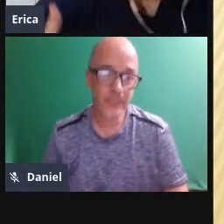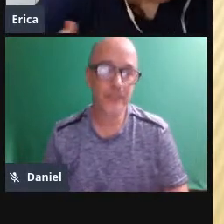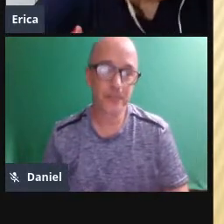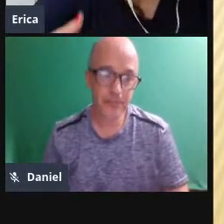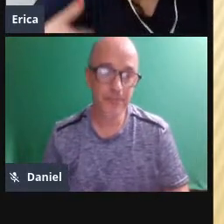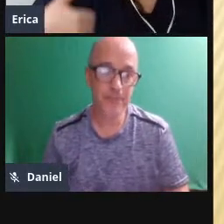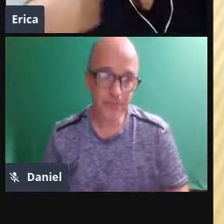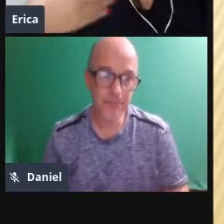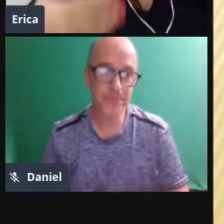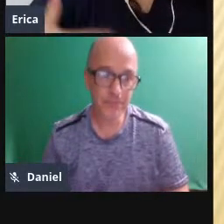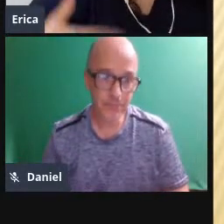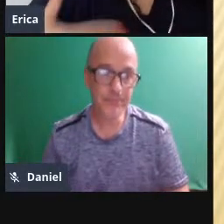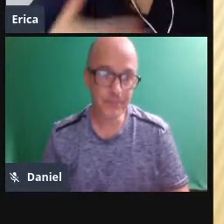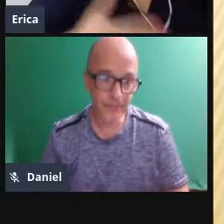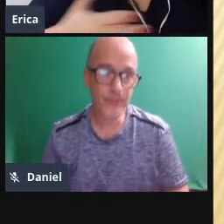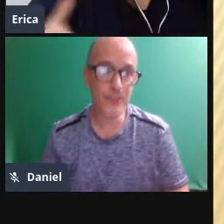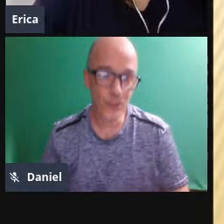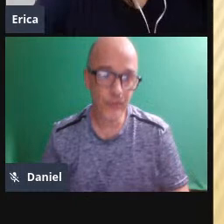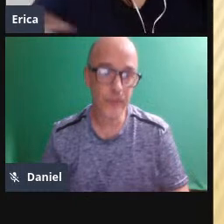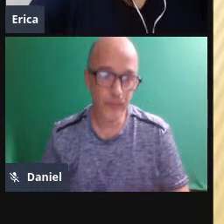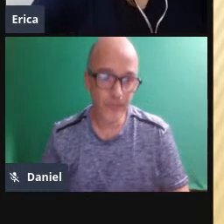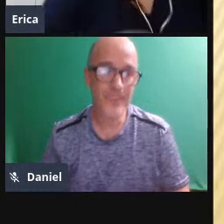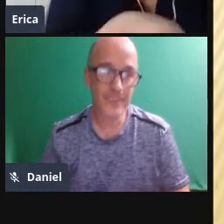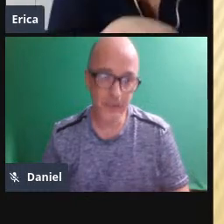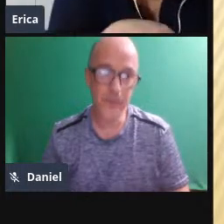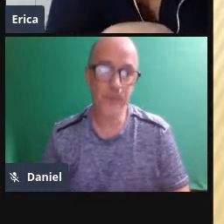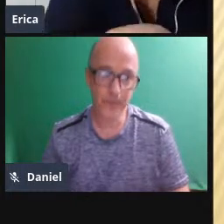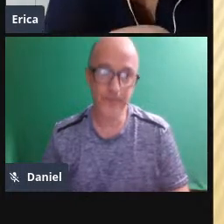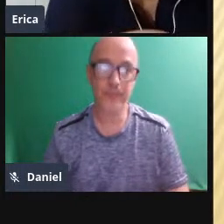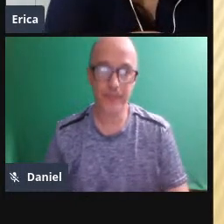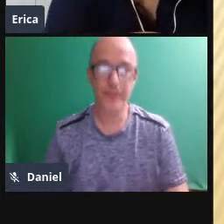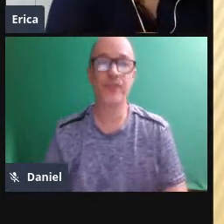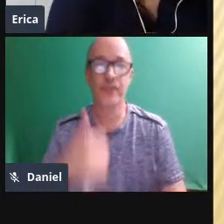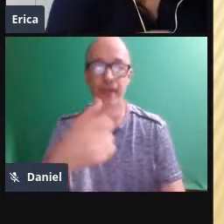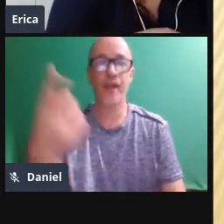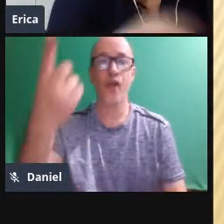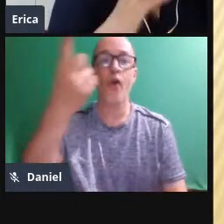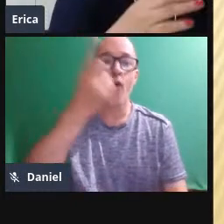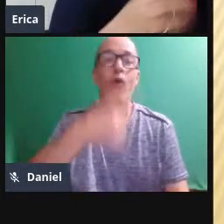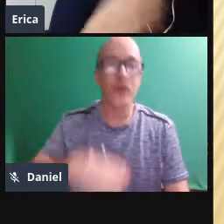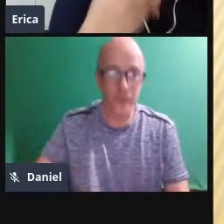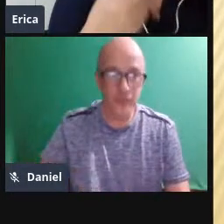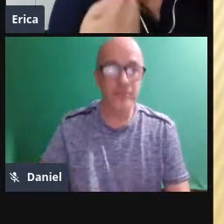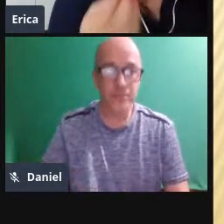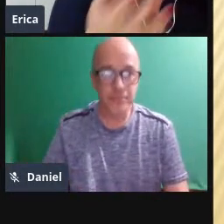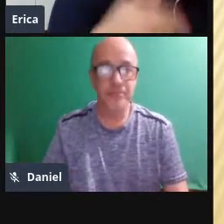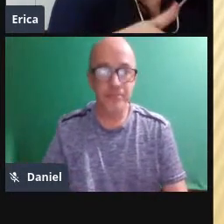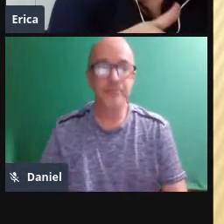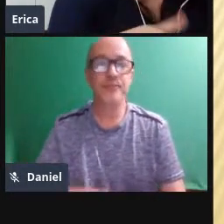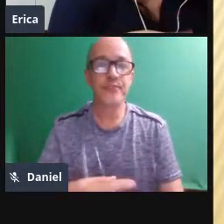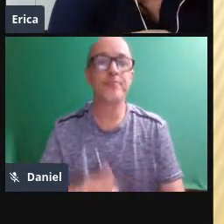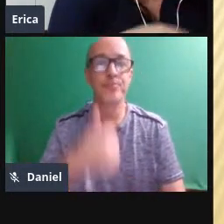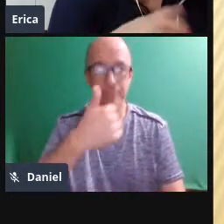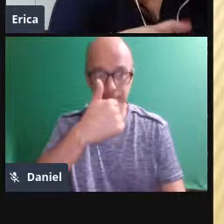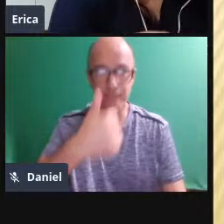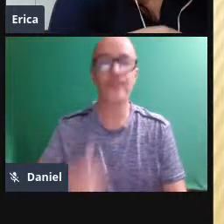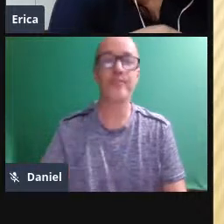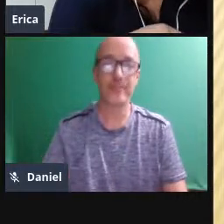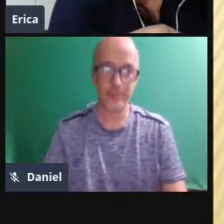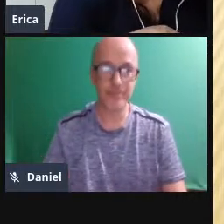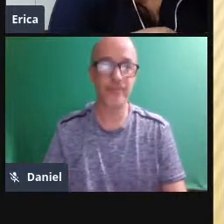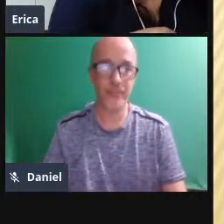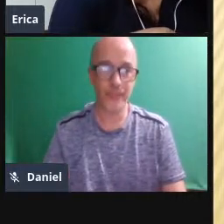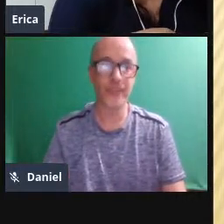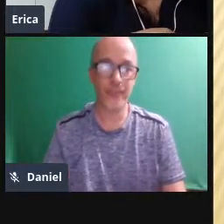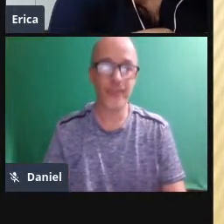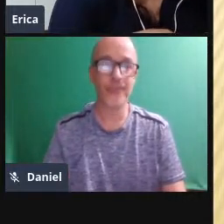o na, o para, ele não vai seguir exatamente a estrutura e a gramática, a estrutura da língua de sinais na fala ou